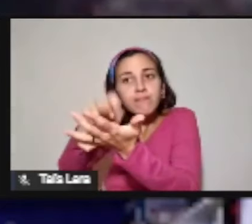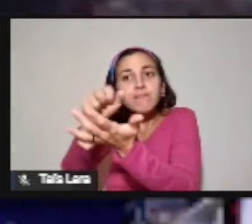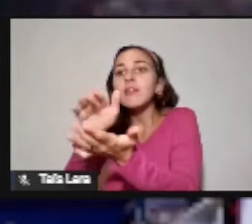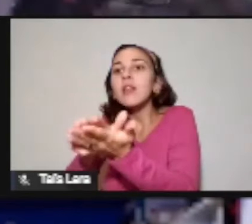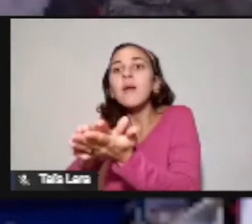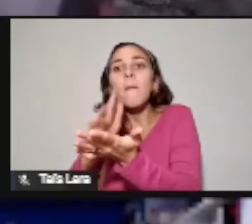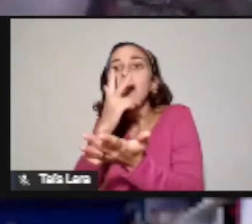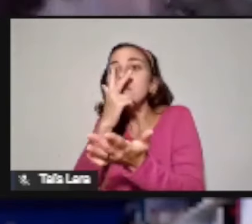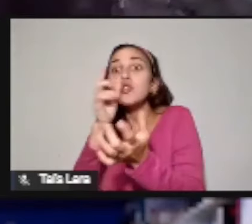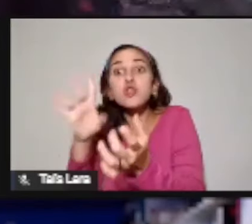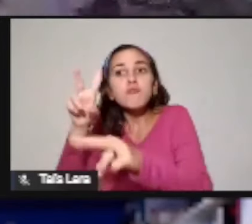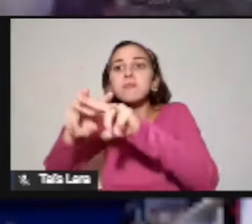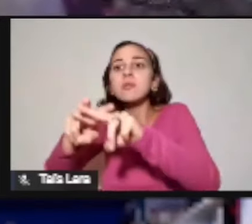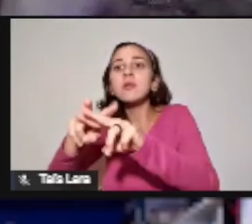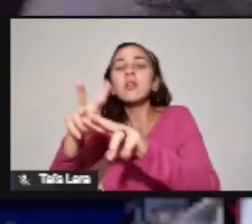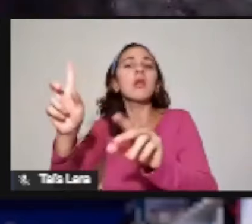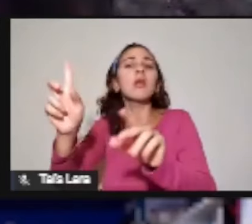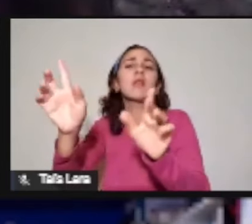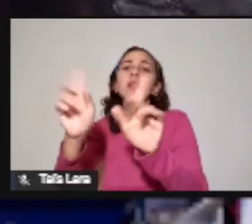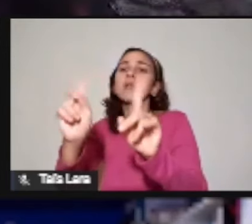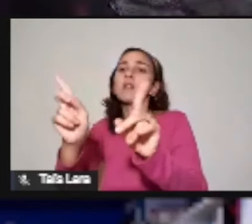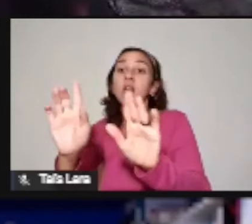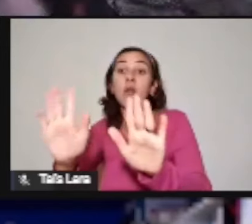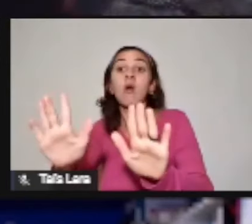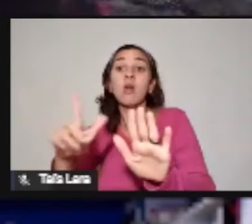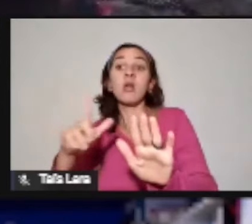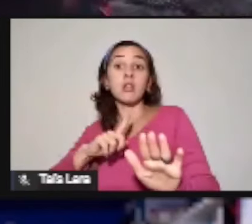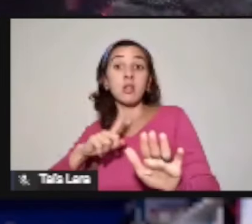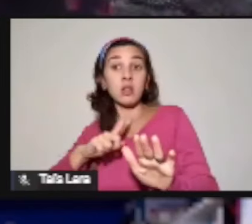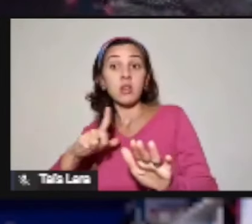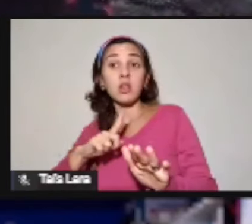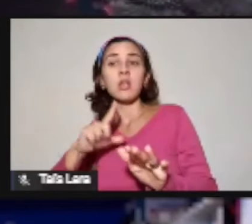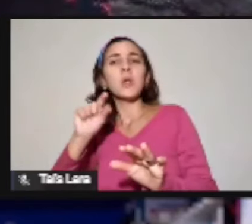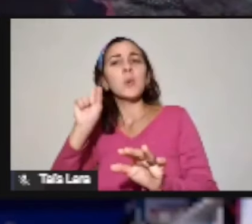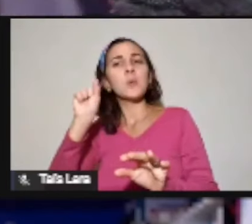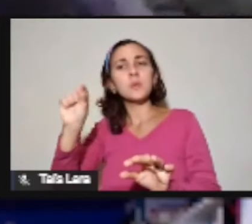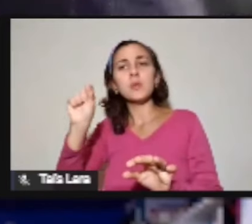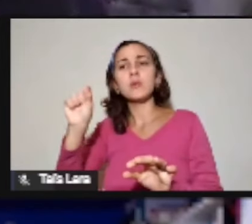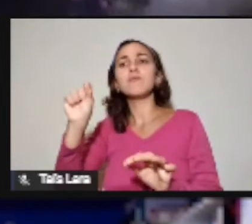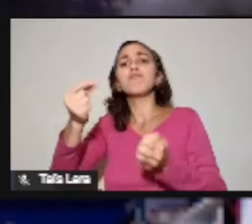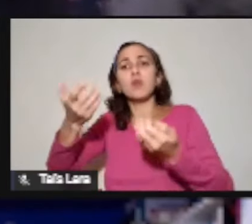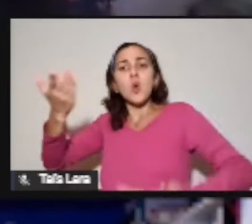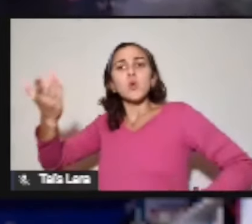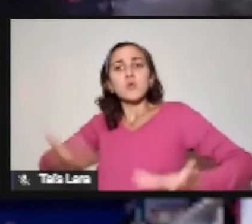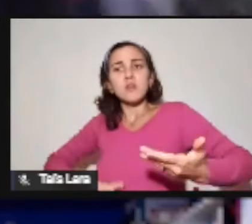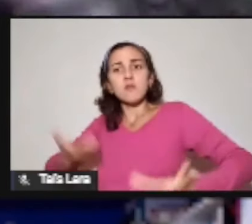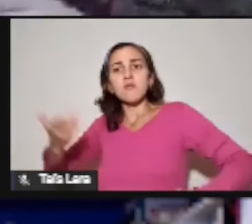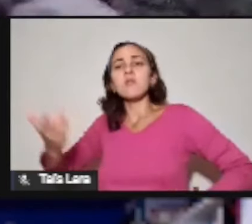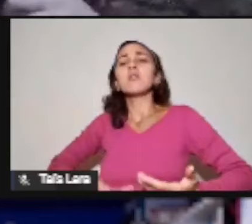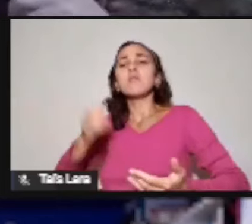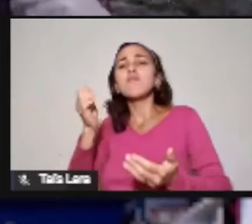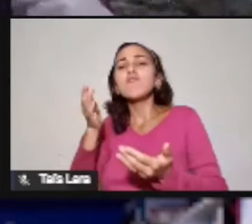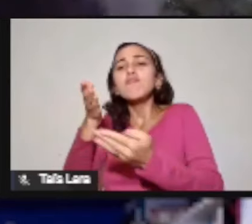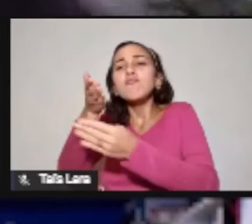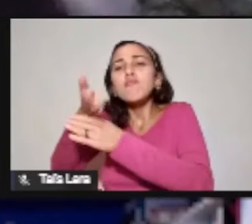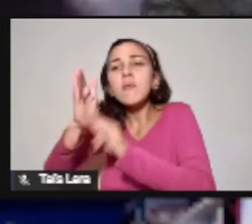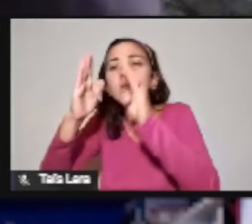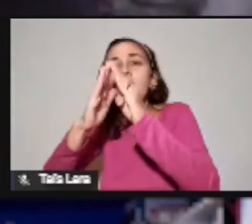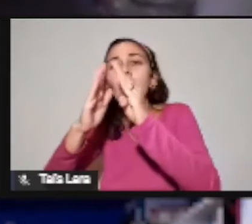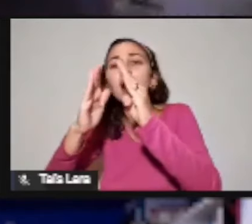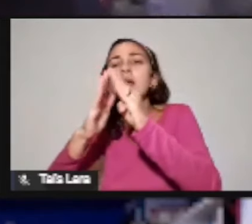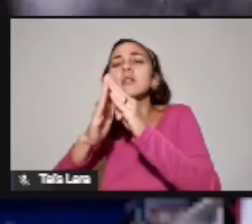alguma coisa. Agora, quando a gente tem serviço, gente, que chega na casa da pessoa para atender e verificar, isso